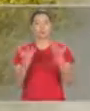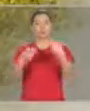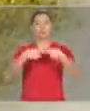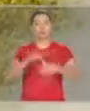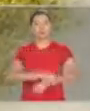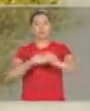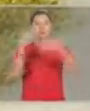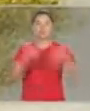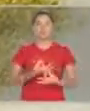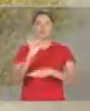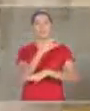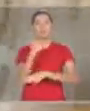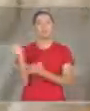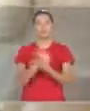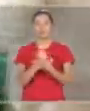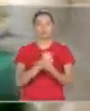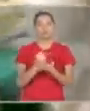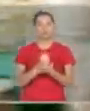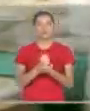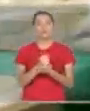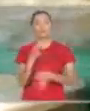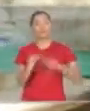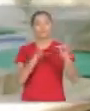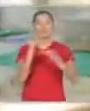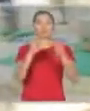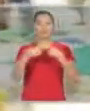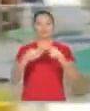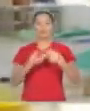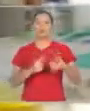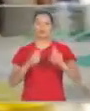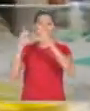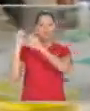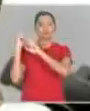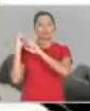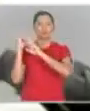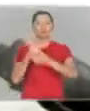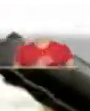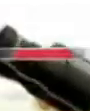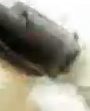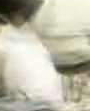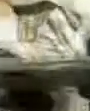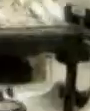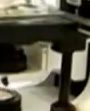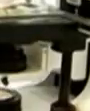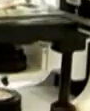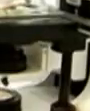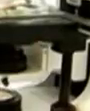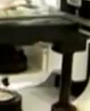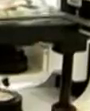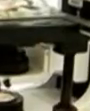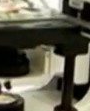uso seguro e adequado de plantas fitoterápicas. Tratamentos através de alternativas terapêuticas.